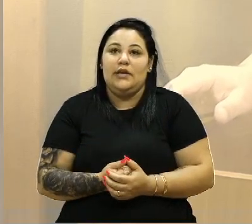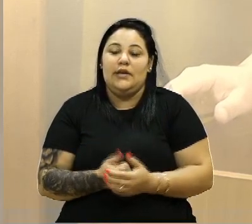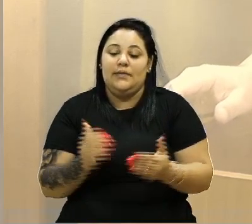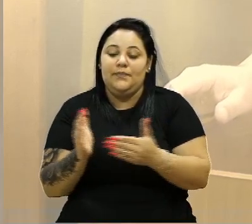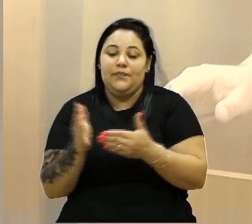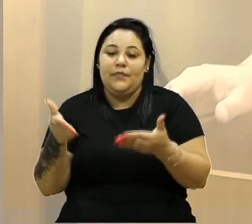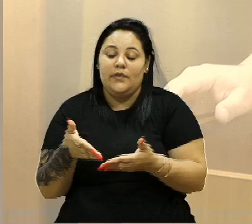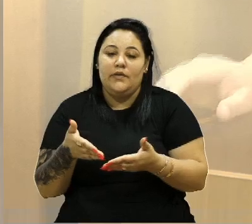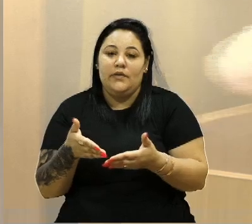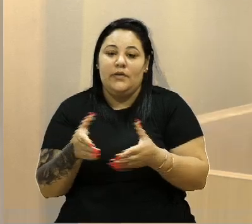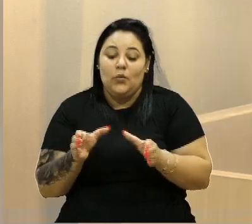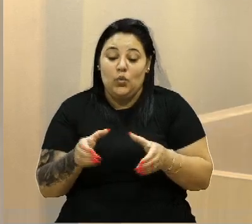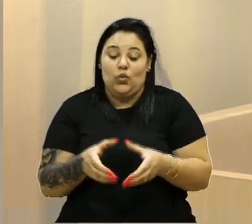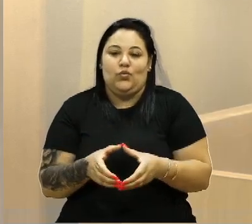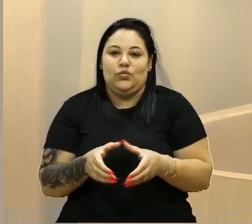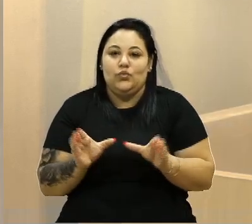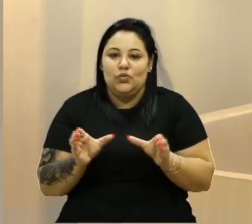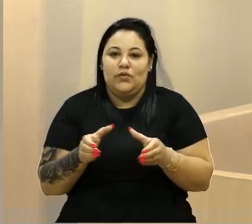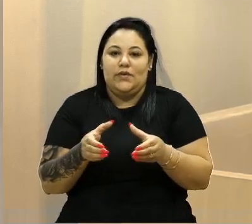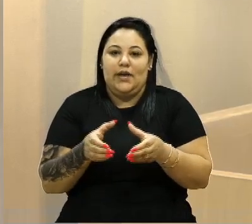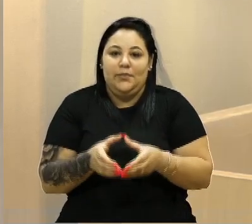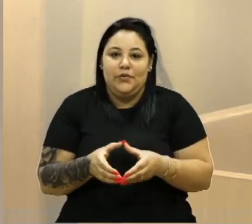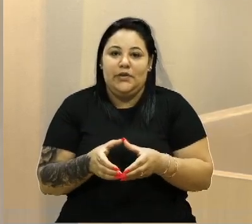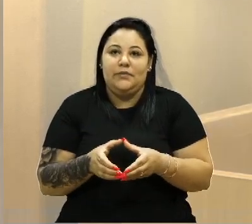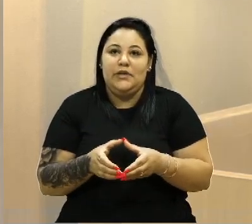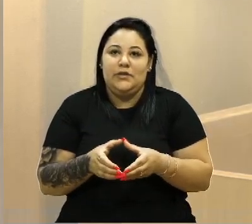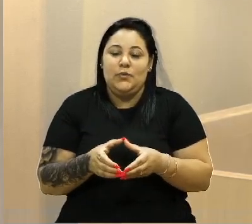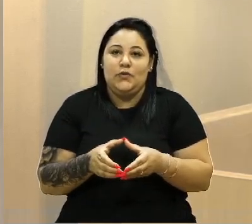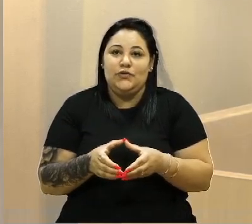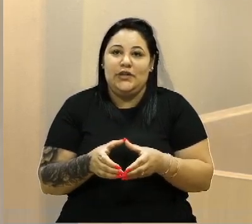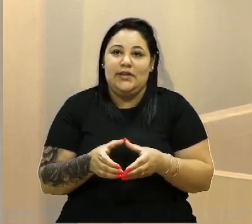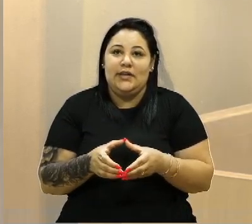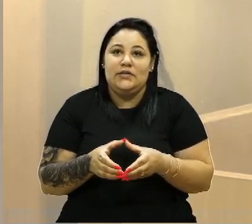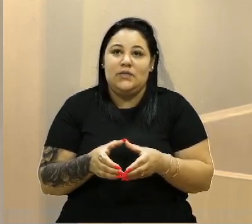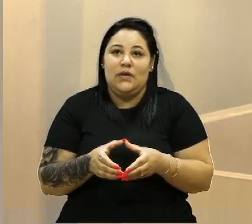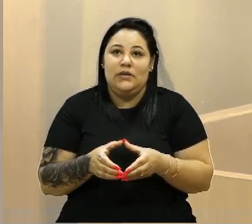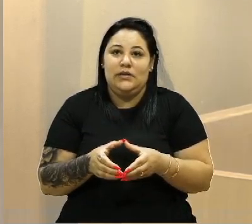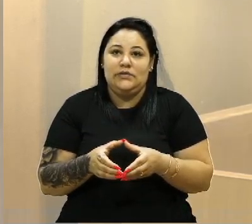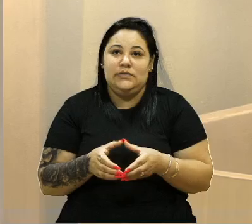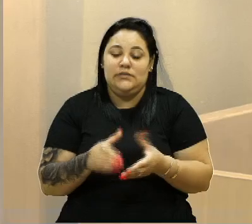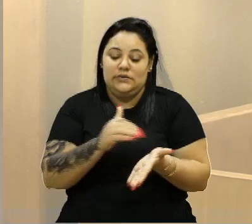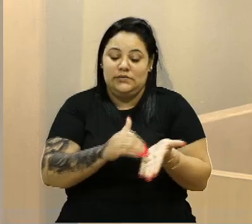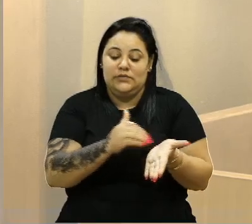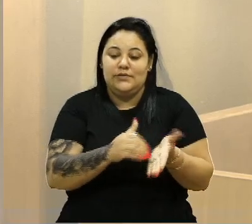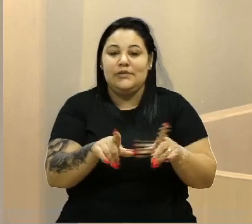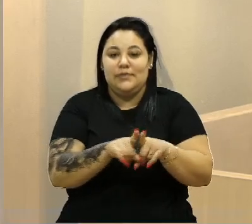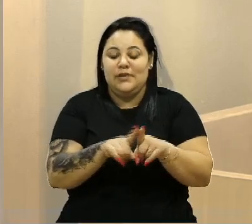isso, equipe. Nós temos que ter boas equipes no gabinete, porque a gente faz acontecer, e eu me